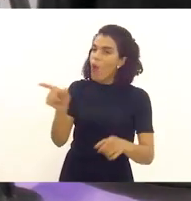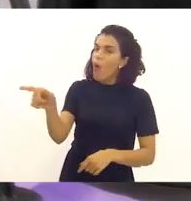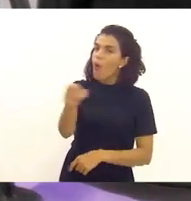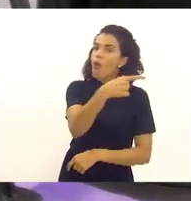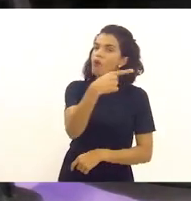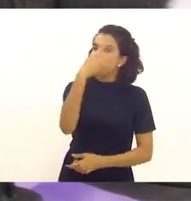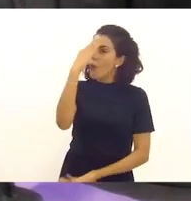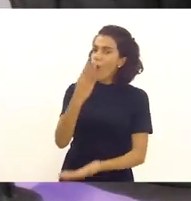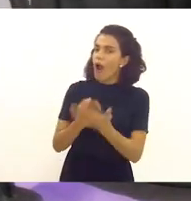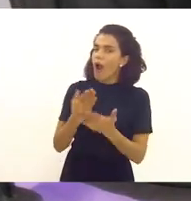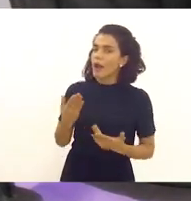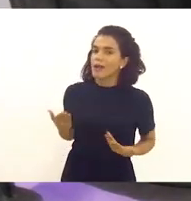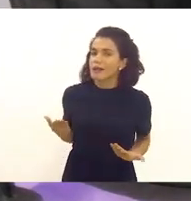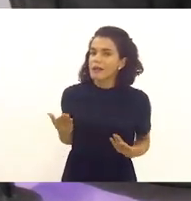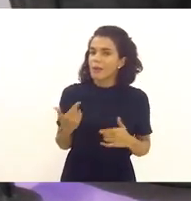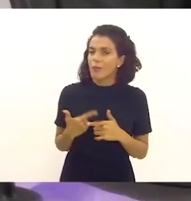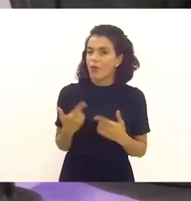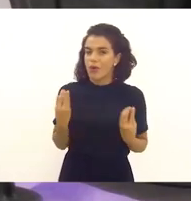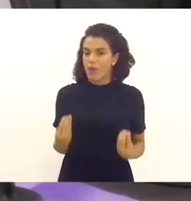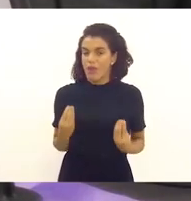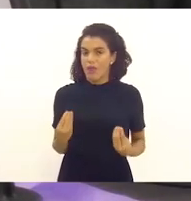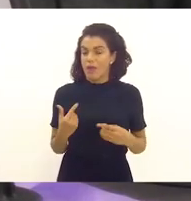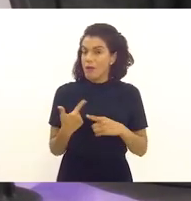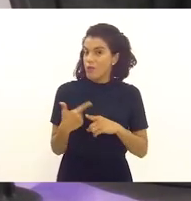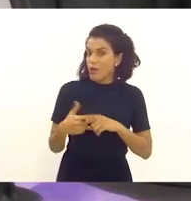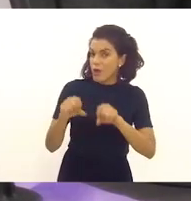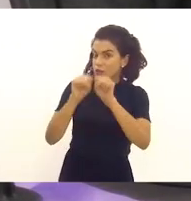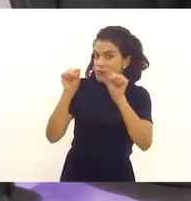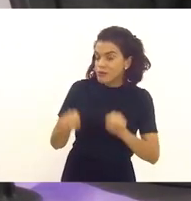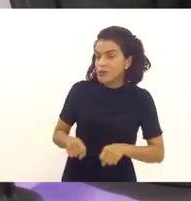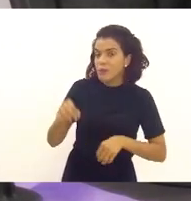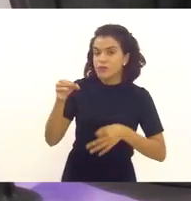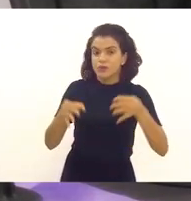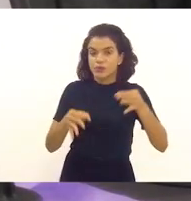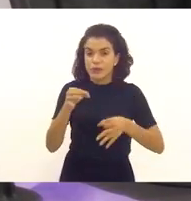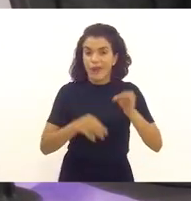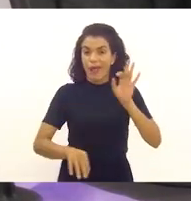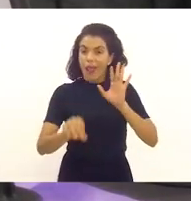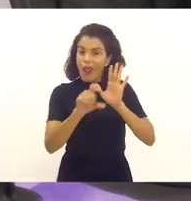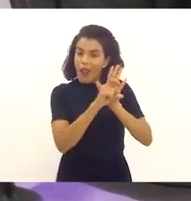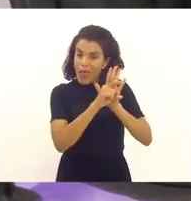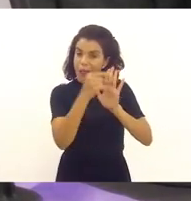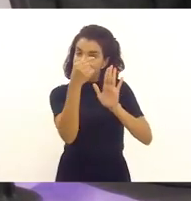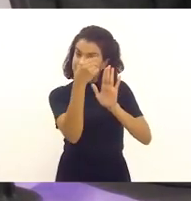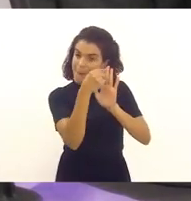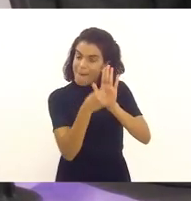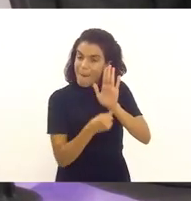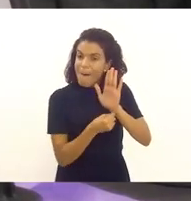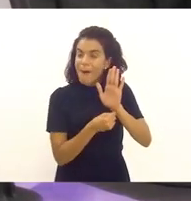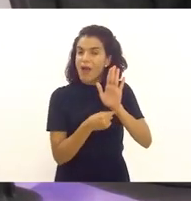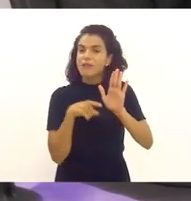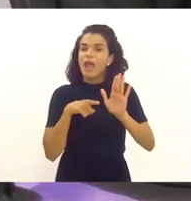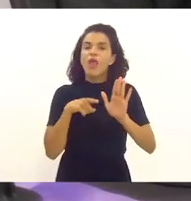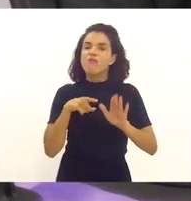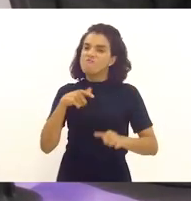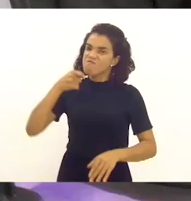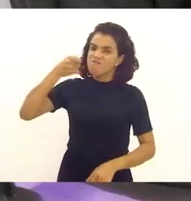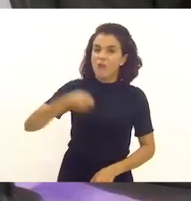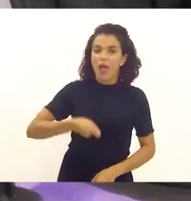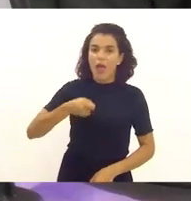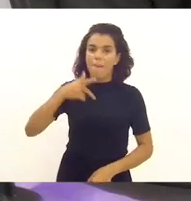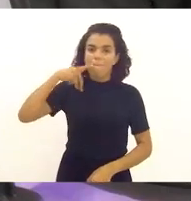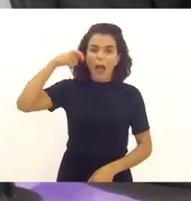isso é assim porque o próprio sistema as próprias leis elas elas são tem um cu e machista